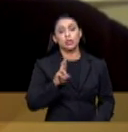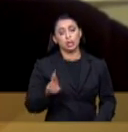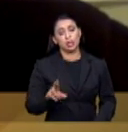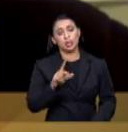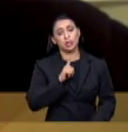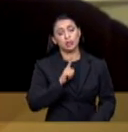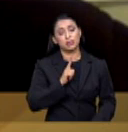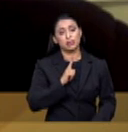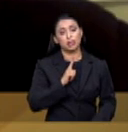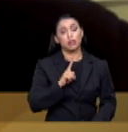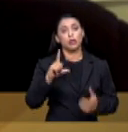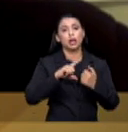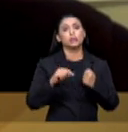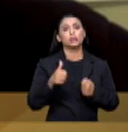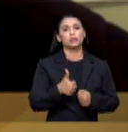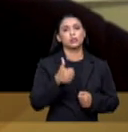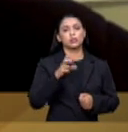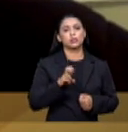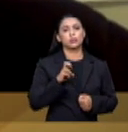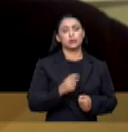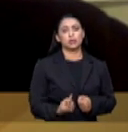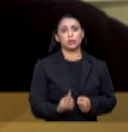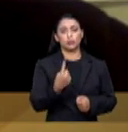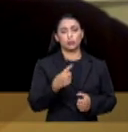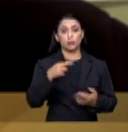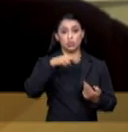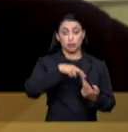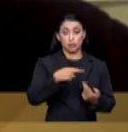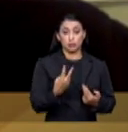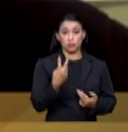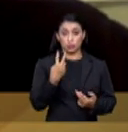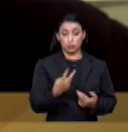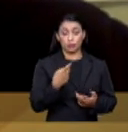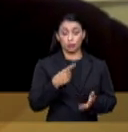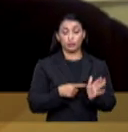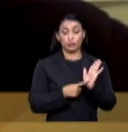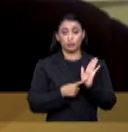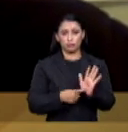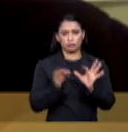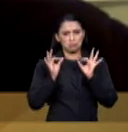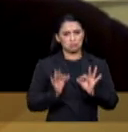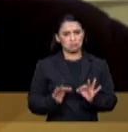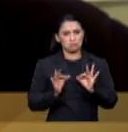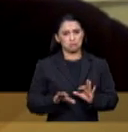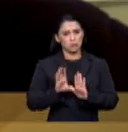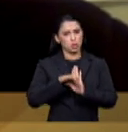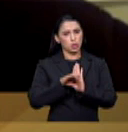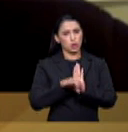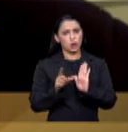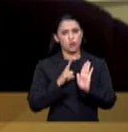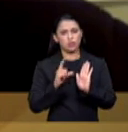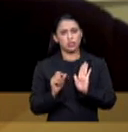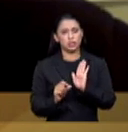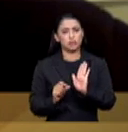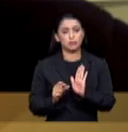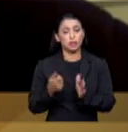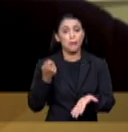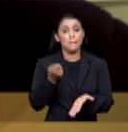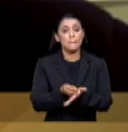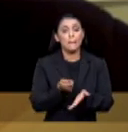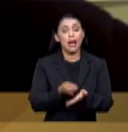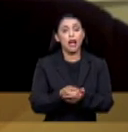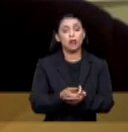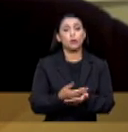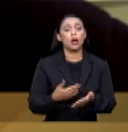citado inciso, o artigo 151, inciso 2, serve de confirmação, pois no conceito restrito da expressão rendimentos pagos